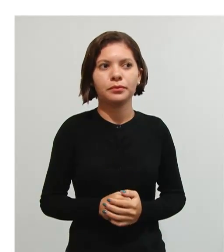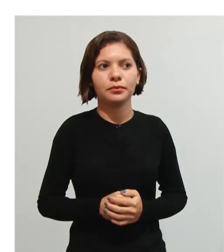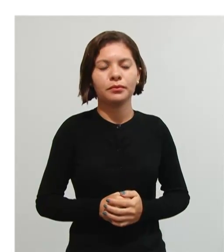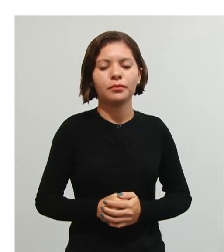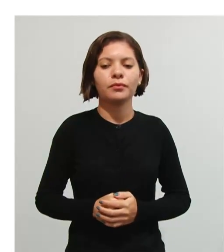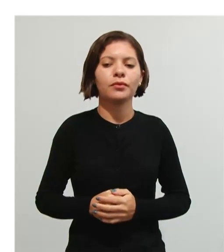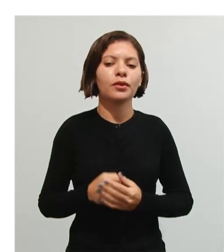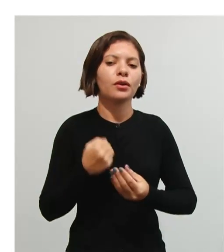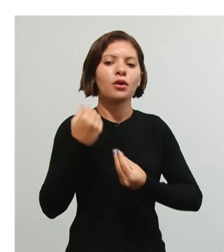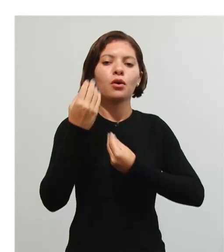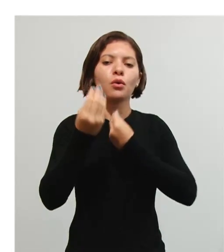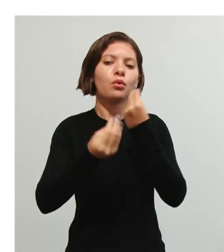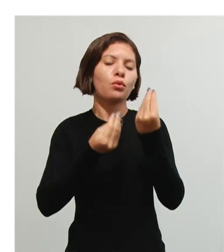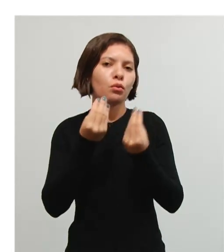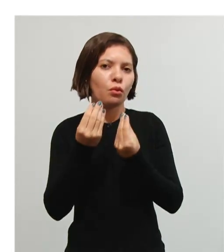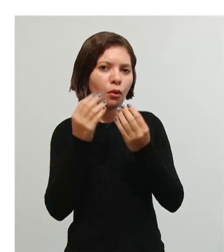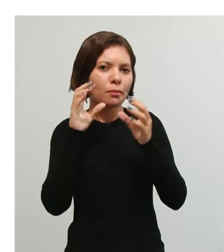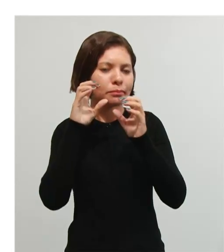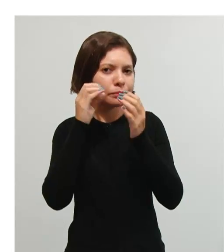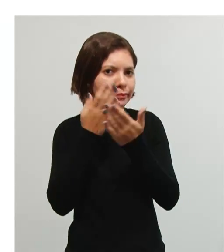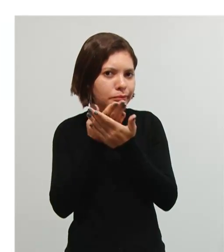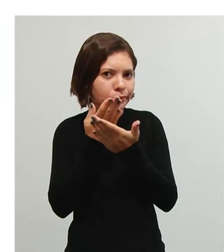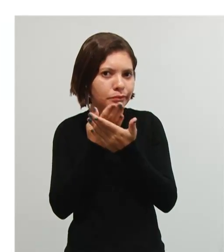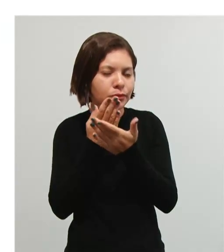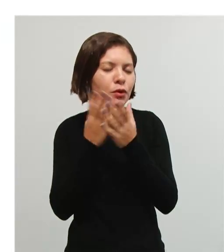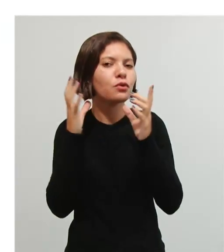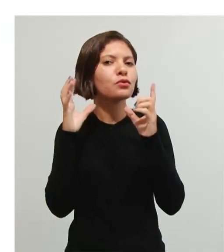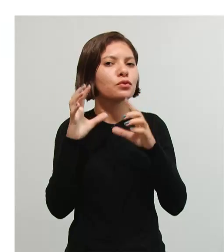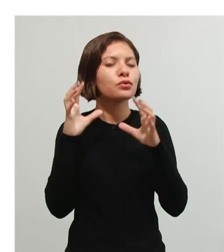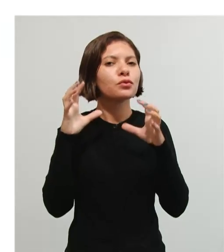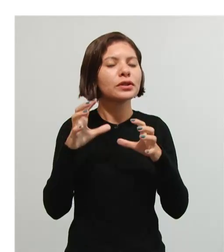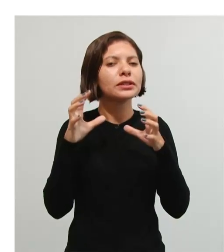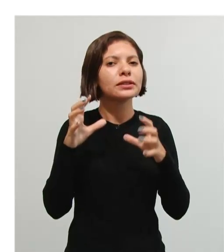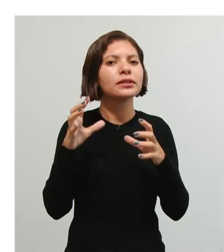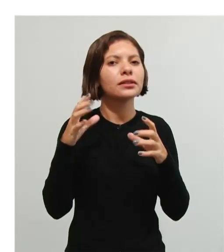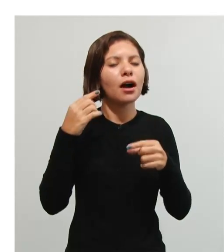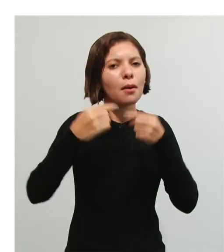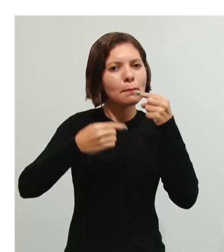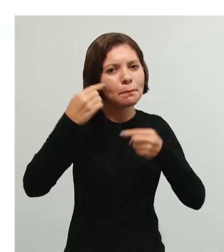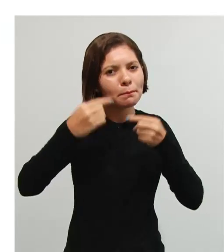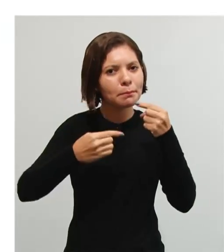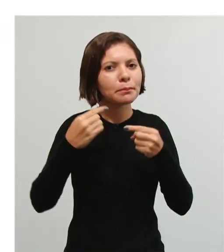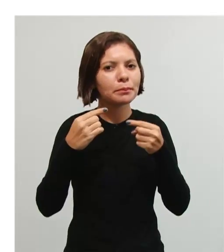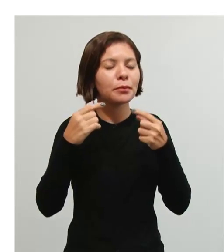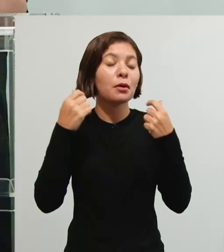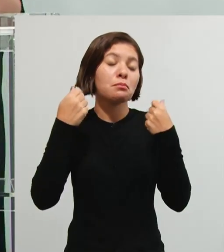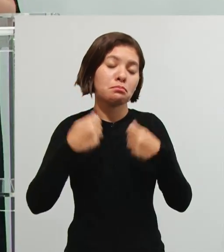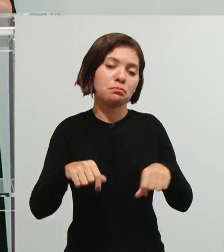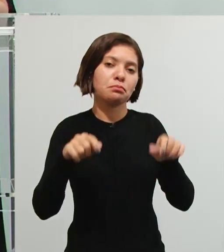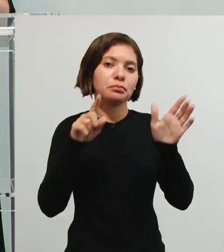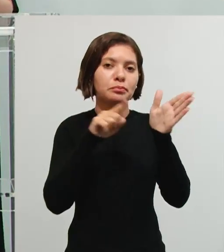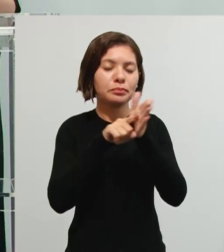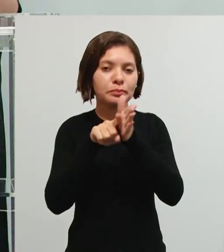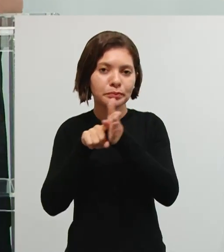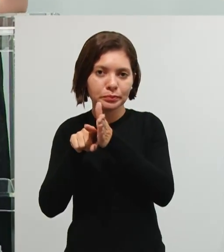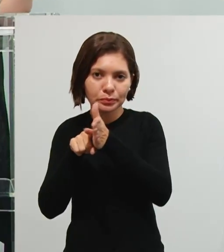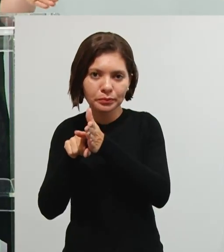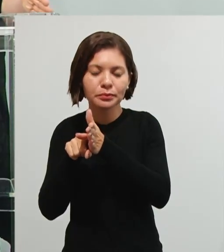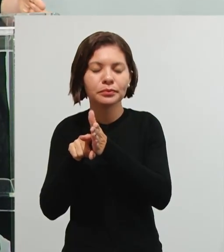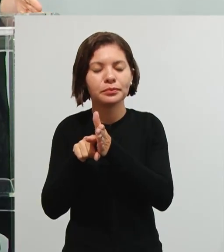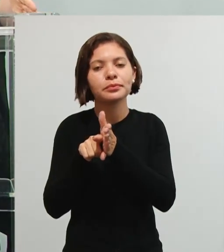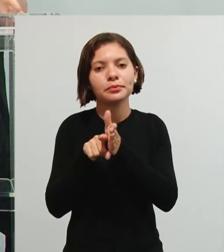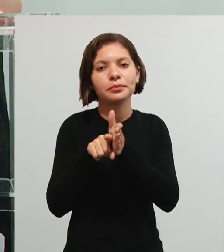a escolaridade influencia na preferência político-partidária? Então, você pode pesquisar numa amostra ou num público,